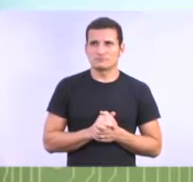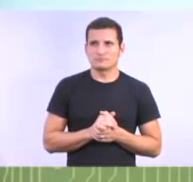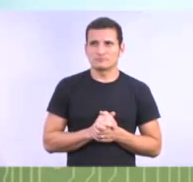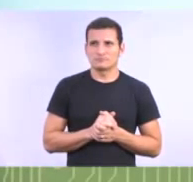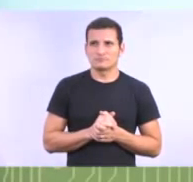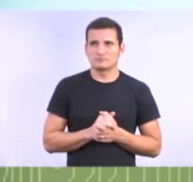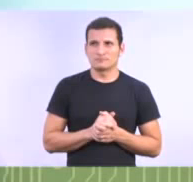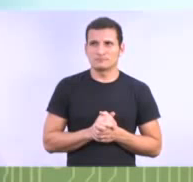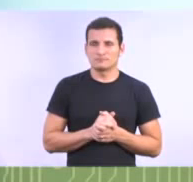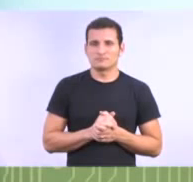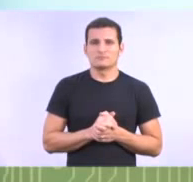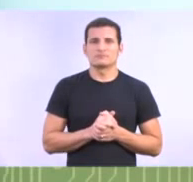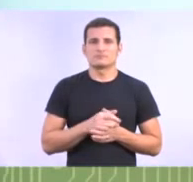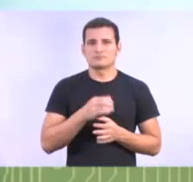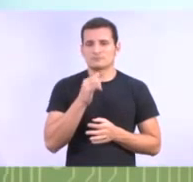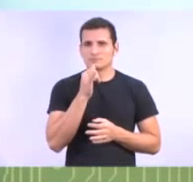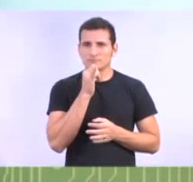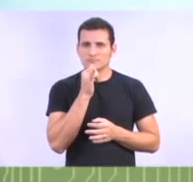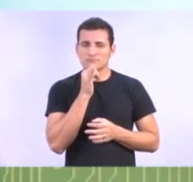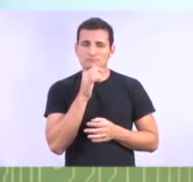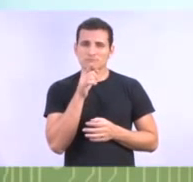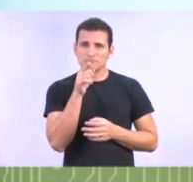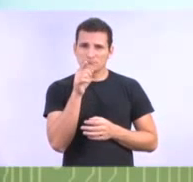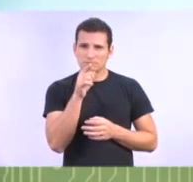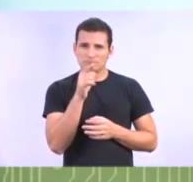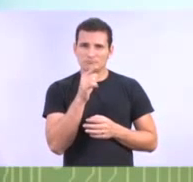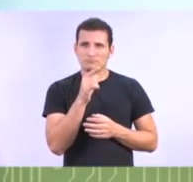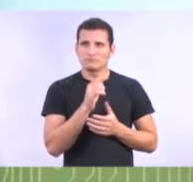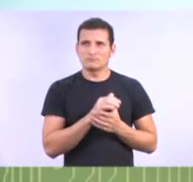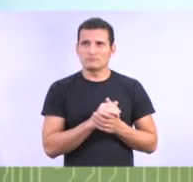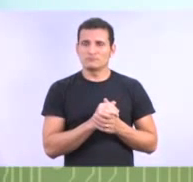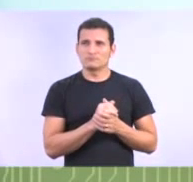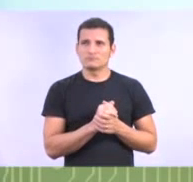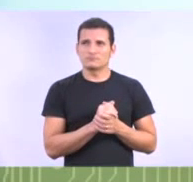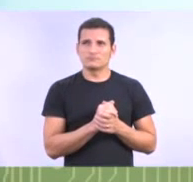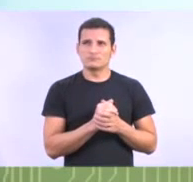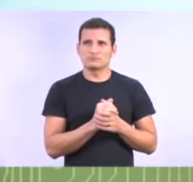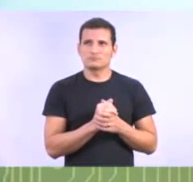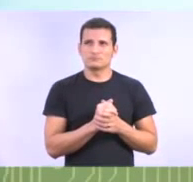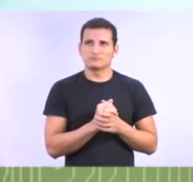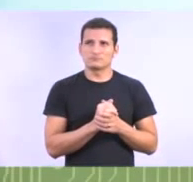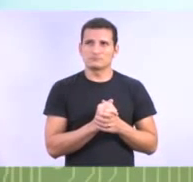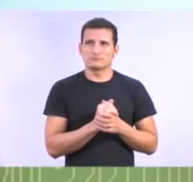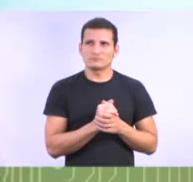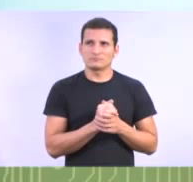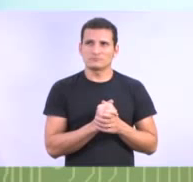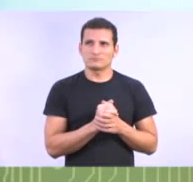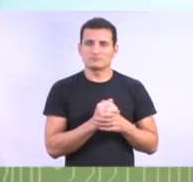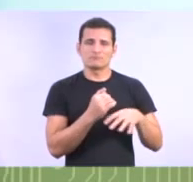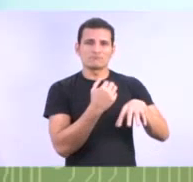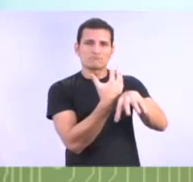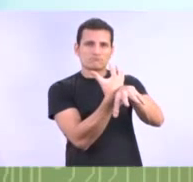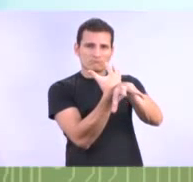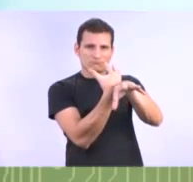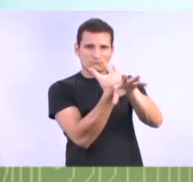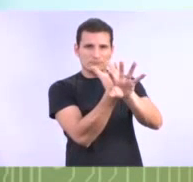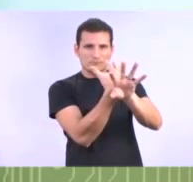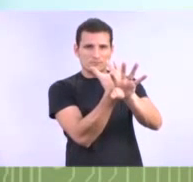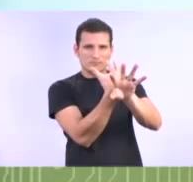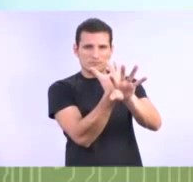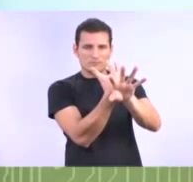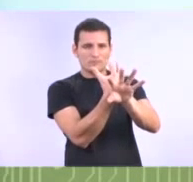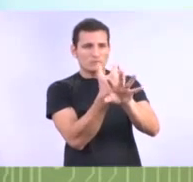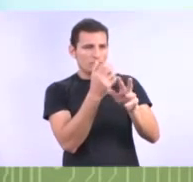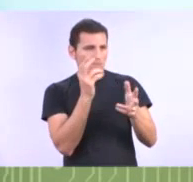Aí você está fazendo essa videochamada e enquanto está fazendo, a comunicação ela começa a falhar. Isso é porque a